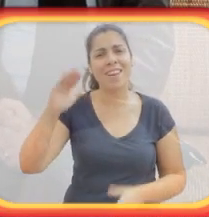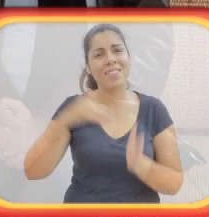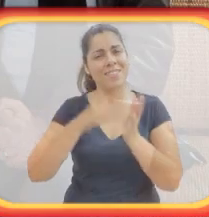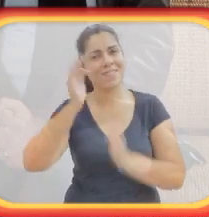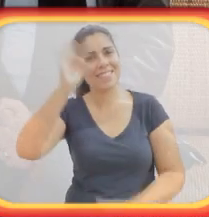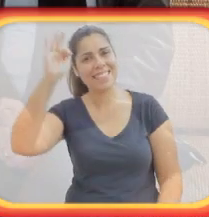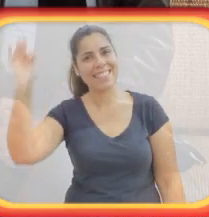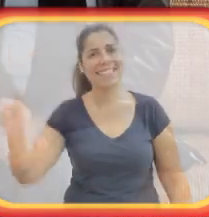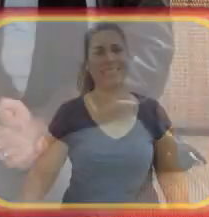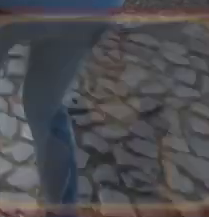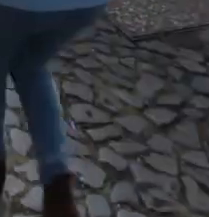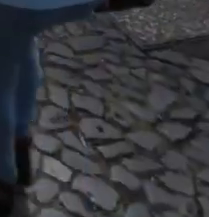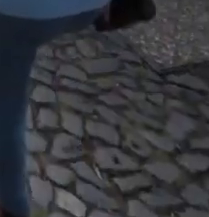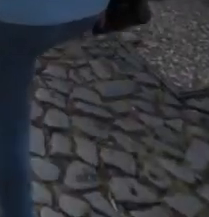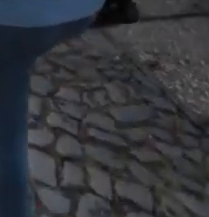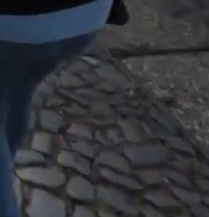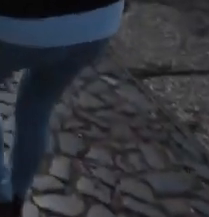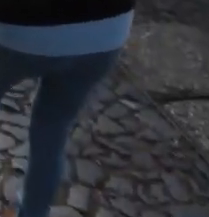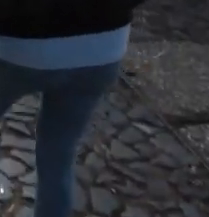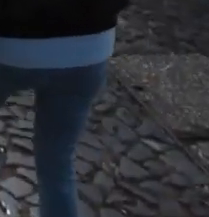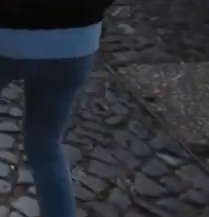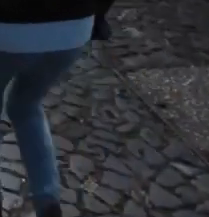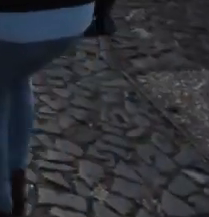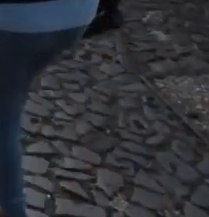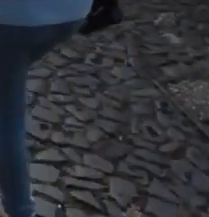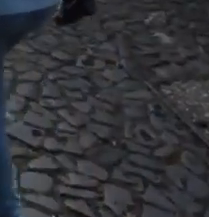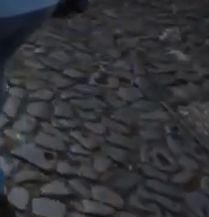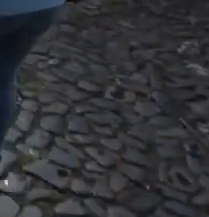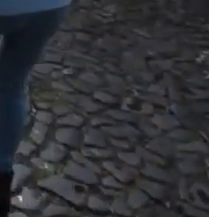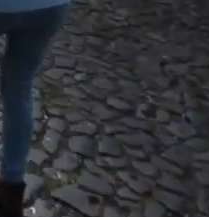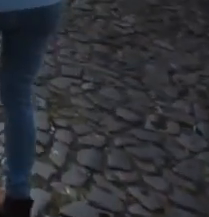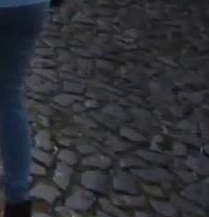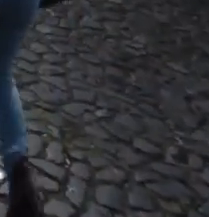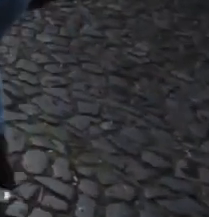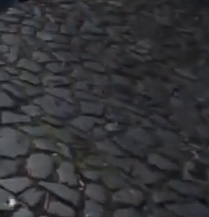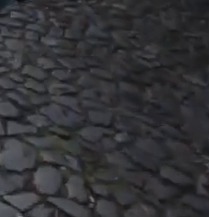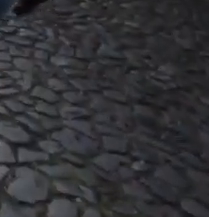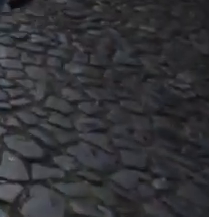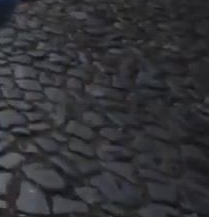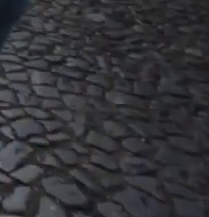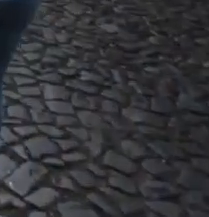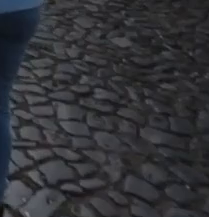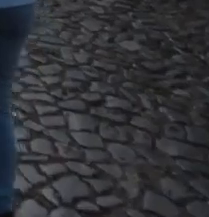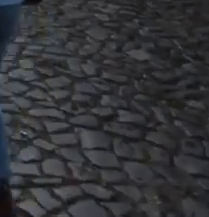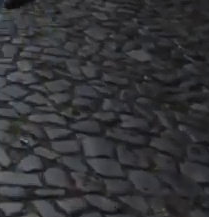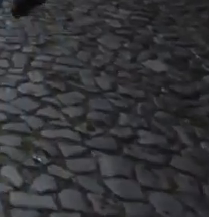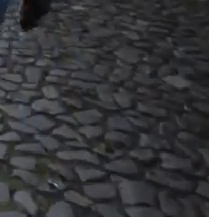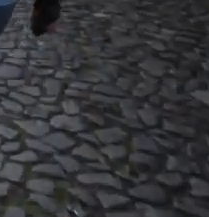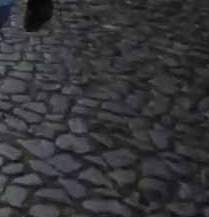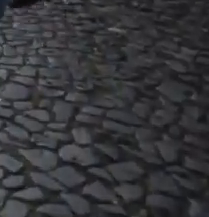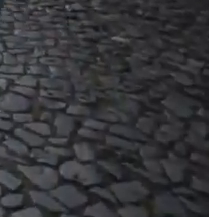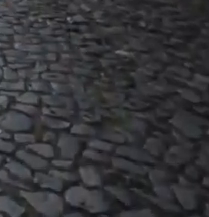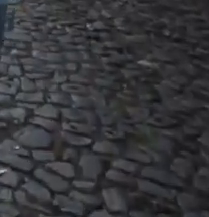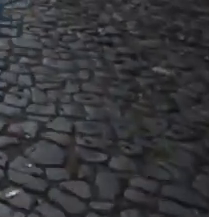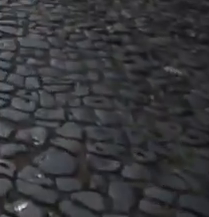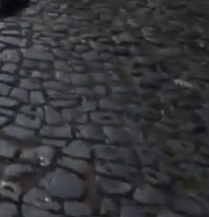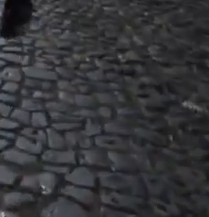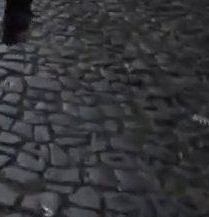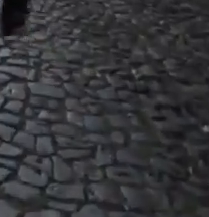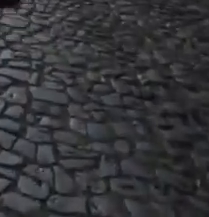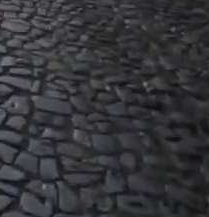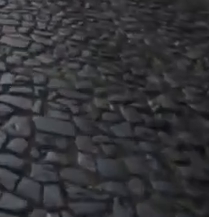Valeu, obrigado, até a próxima. Eles circulam pela área externa do museu. Zé passeia entre os trilhos.